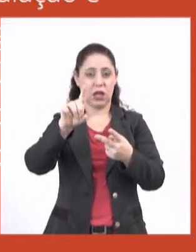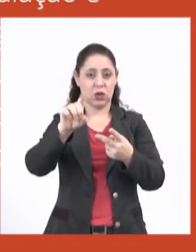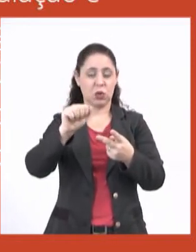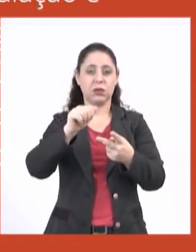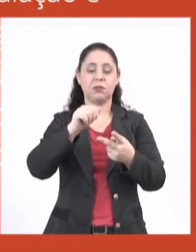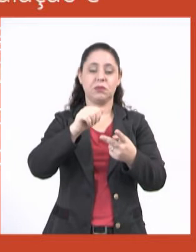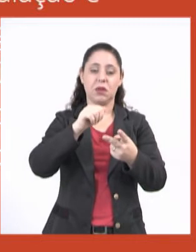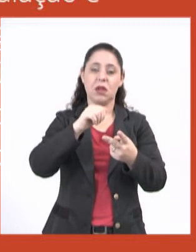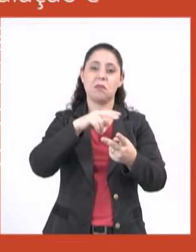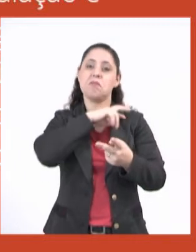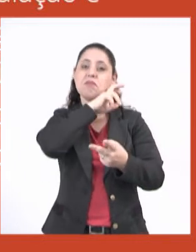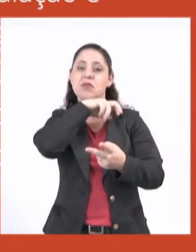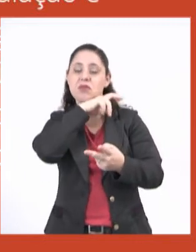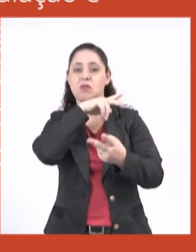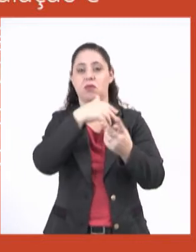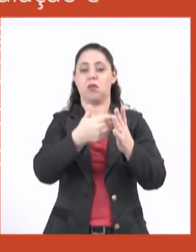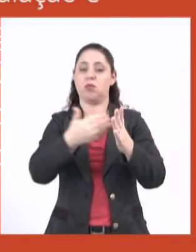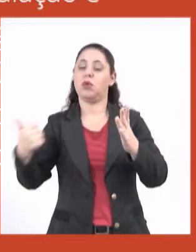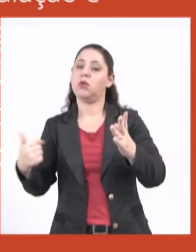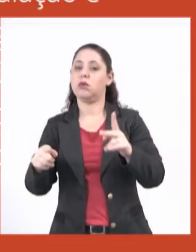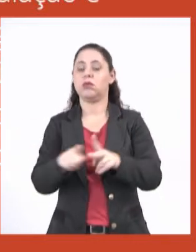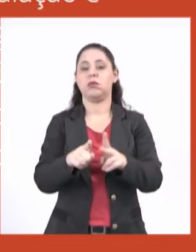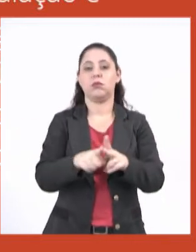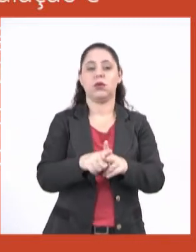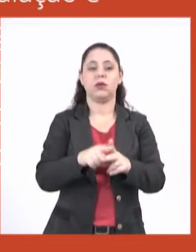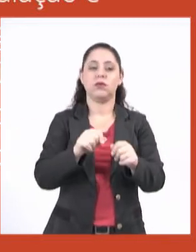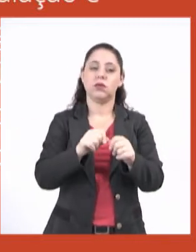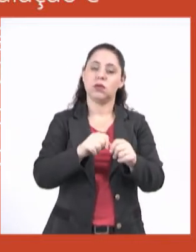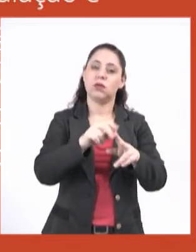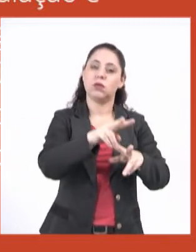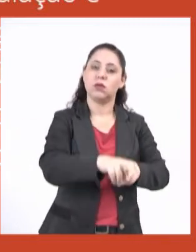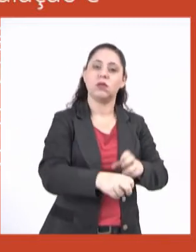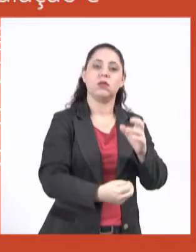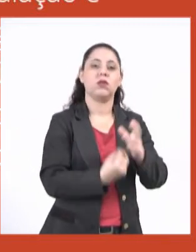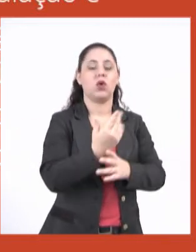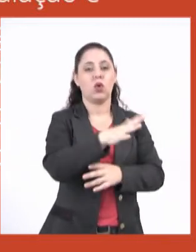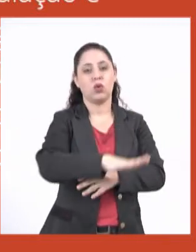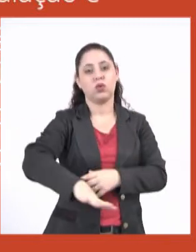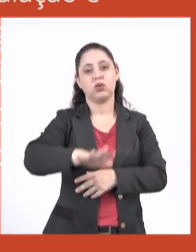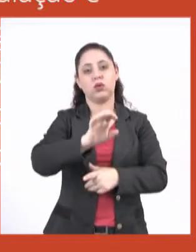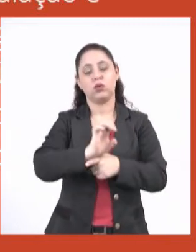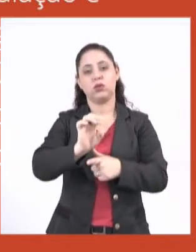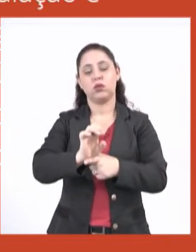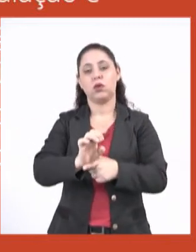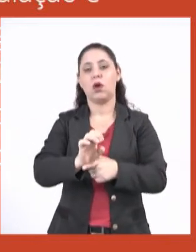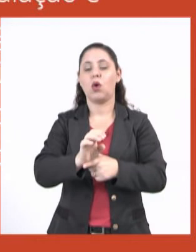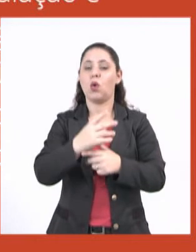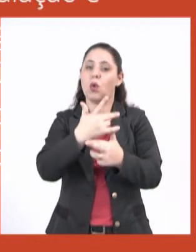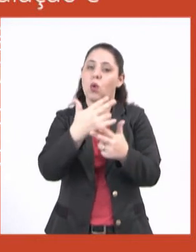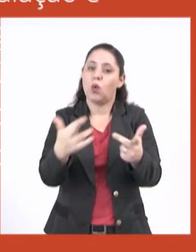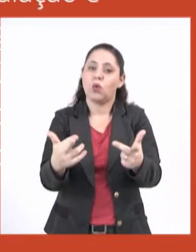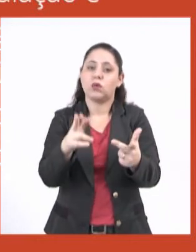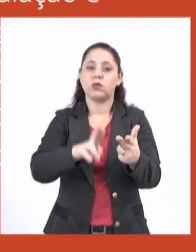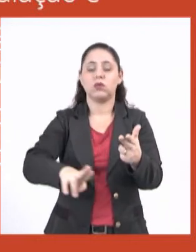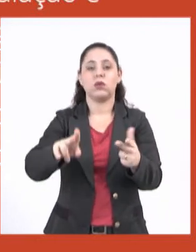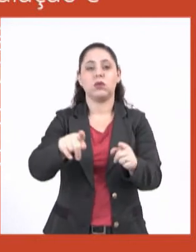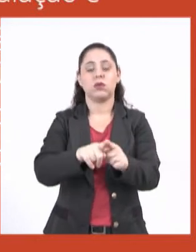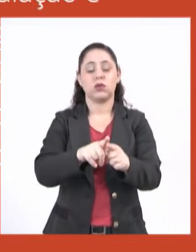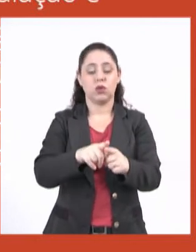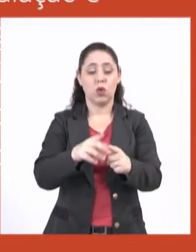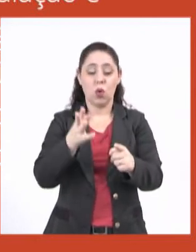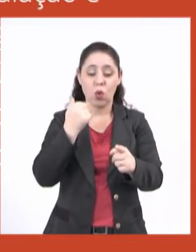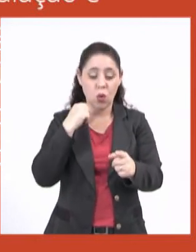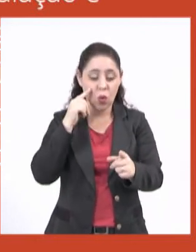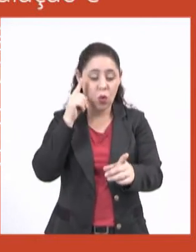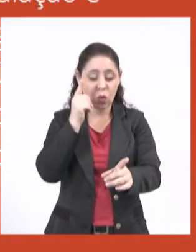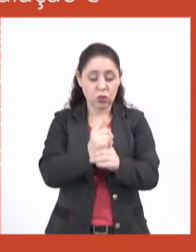né? Tem que fazer aí o respeito à cultura, à tradição e à regionalidade do Sul Mato Grossense. A gente tem que se enxergar na comida que está sendo produzida